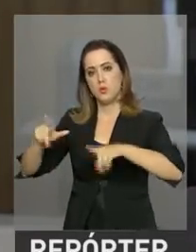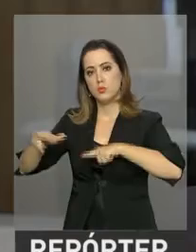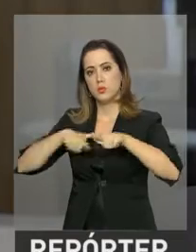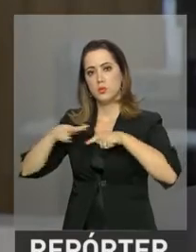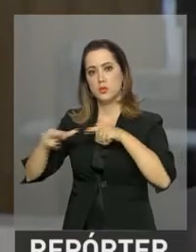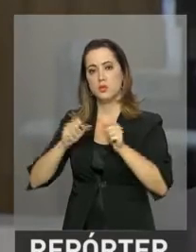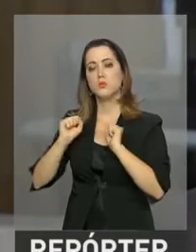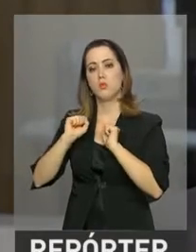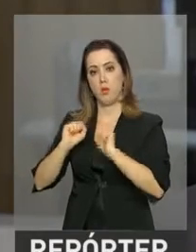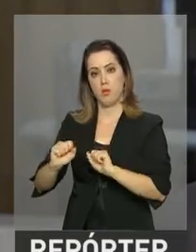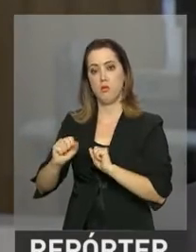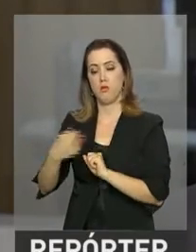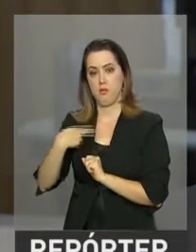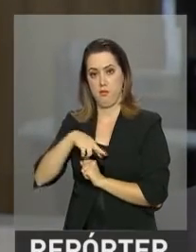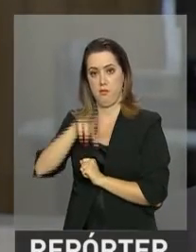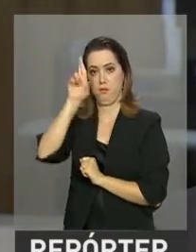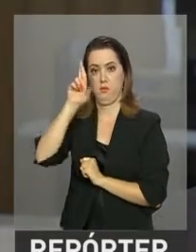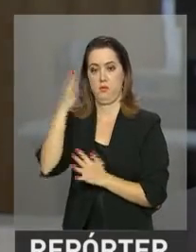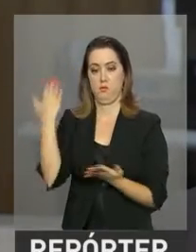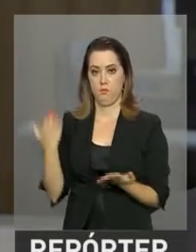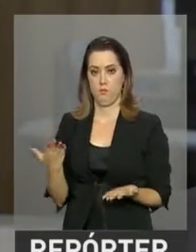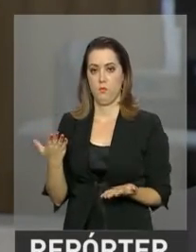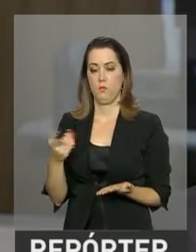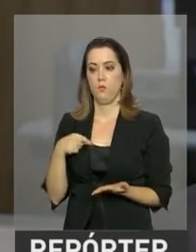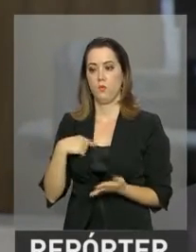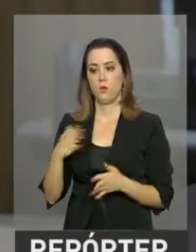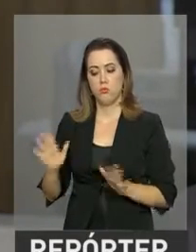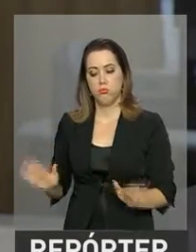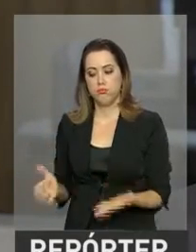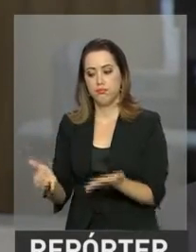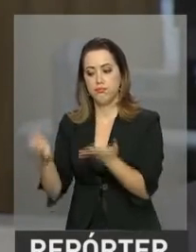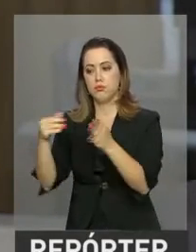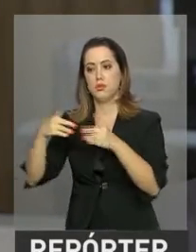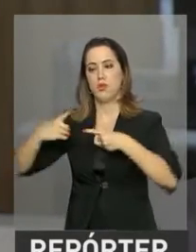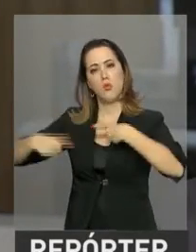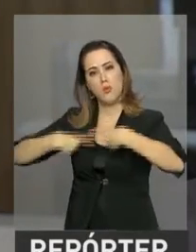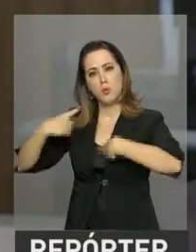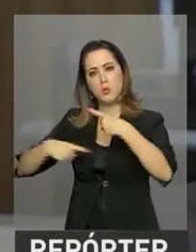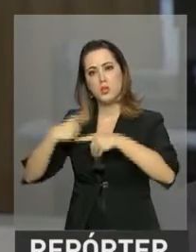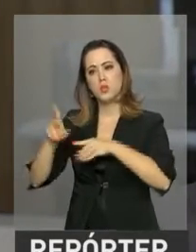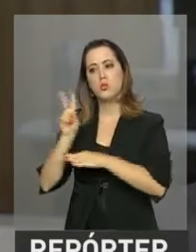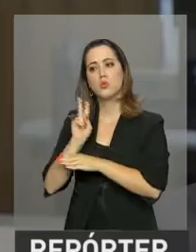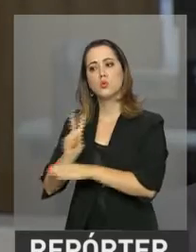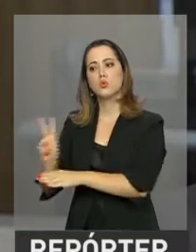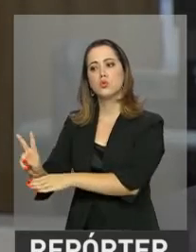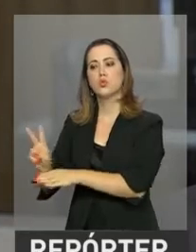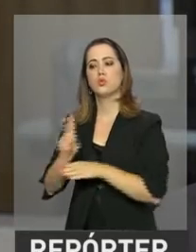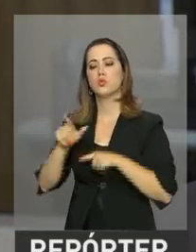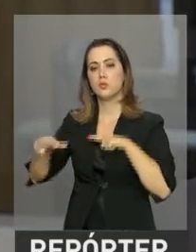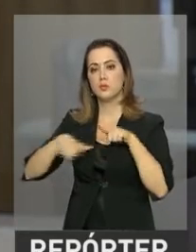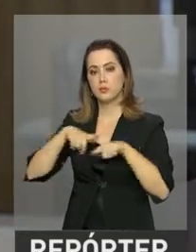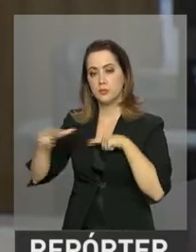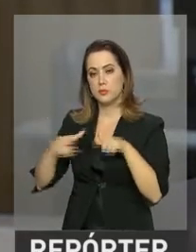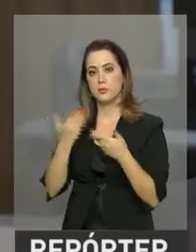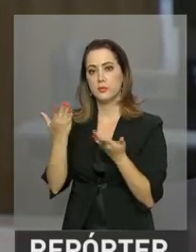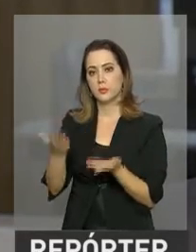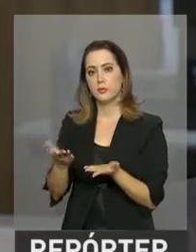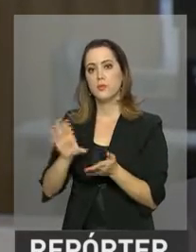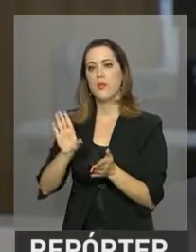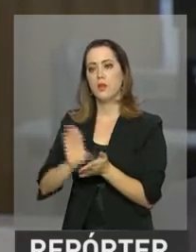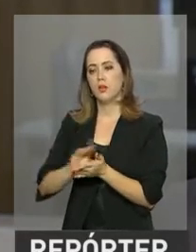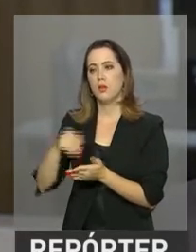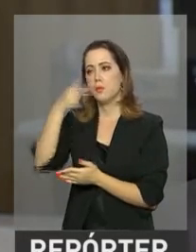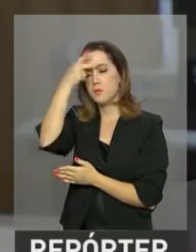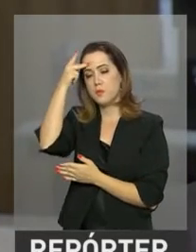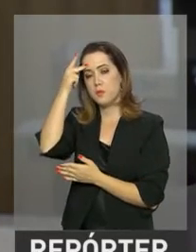a competência de promover políticas públicas de proteção ao trabalhador e os